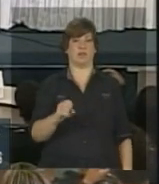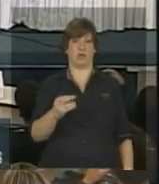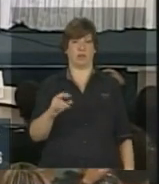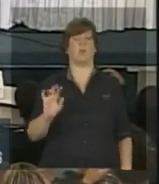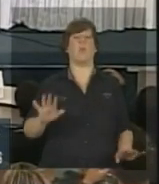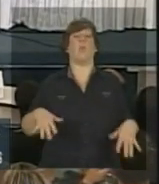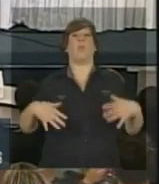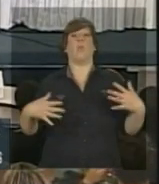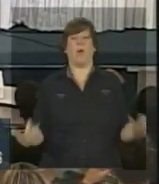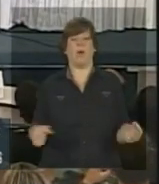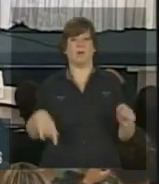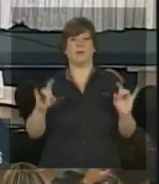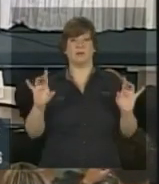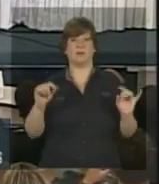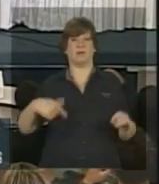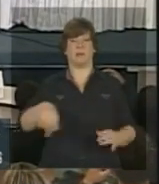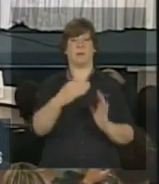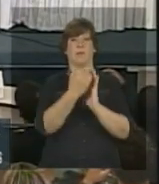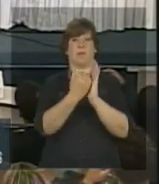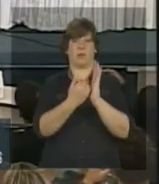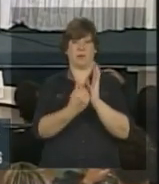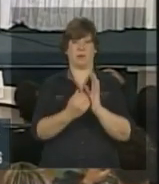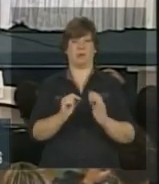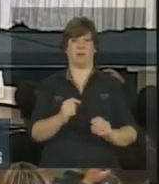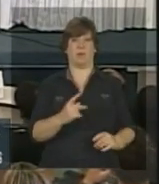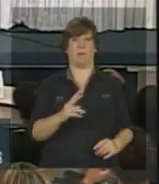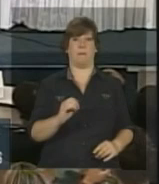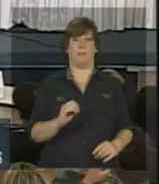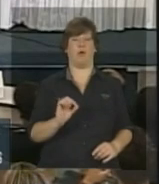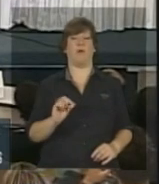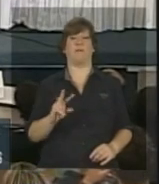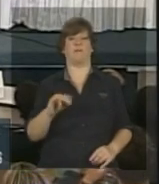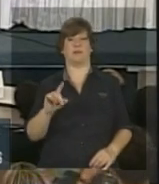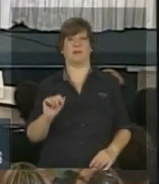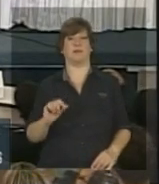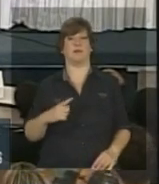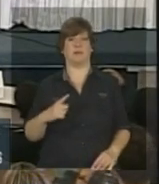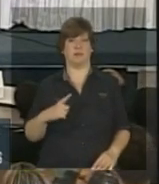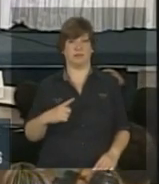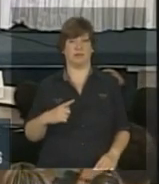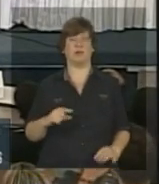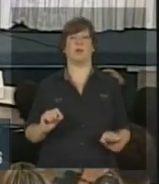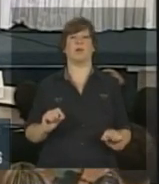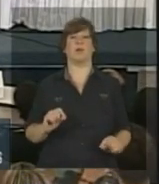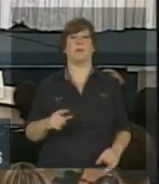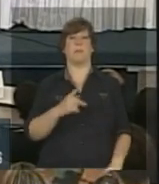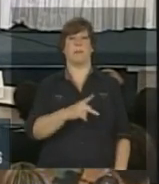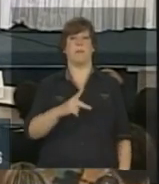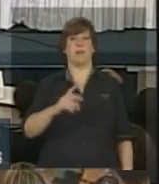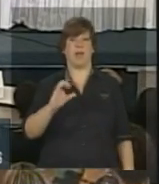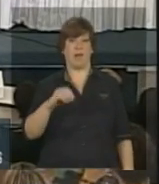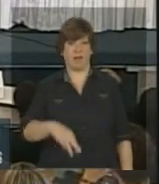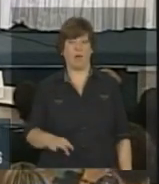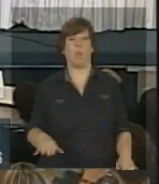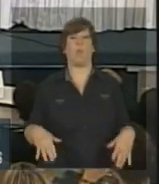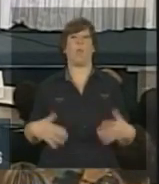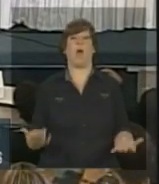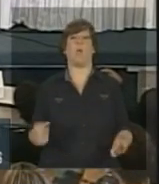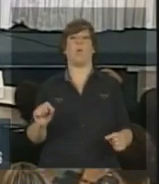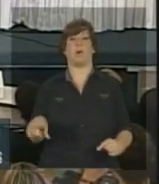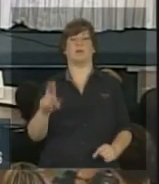programa de defensores? O Provita. Qual é a especificidade do Provita? O PPCAM, qual é a sua